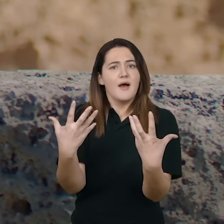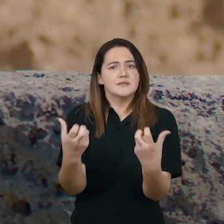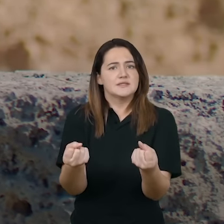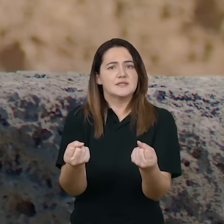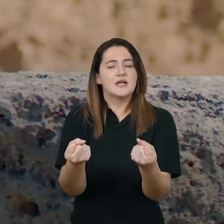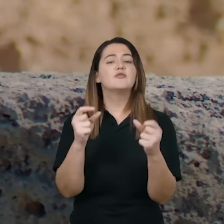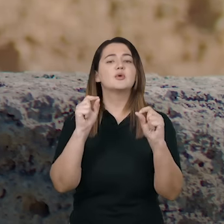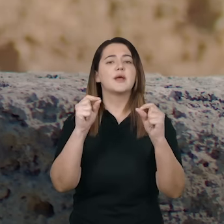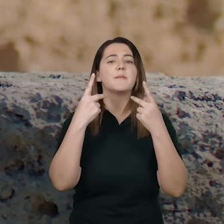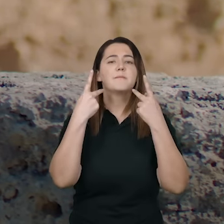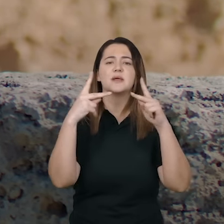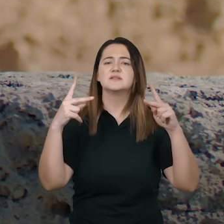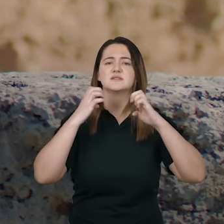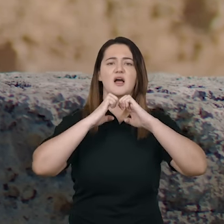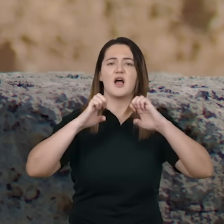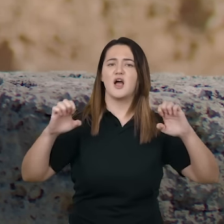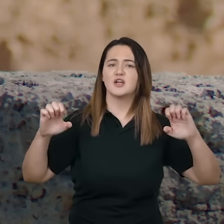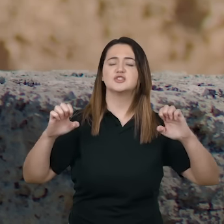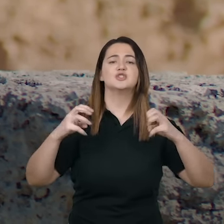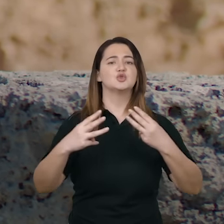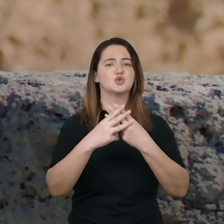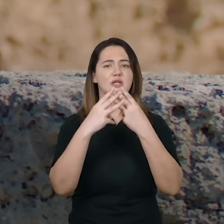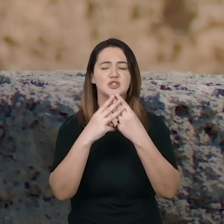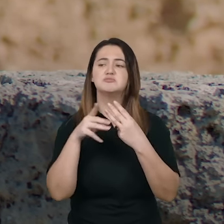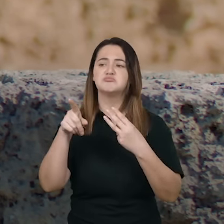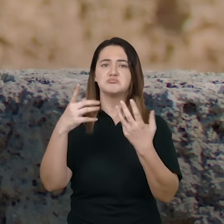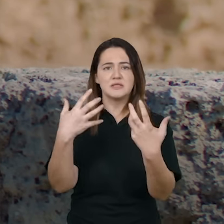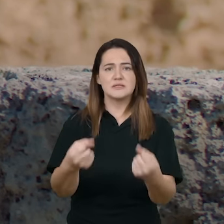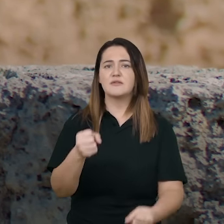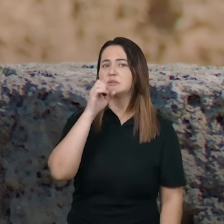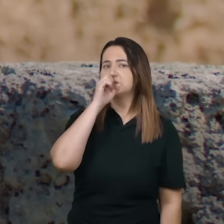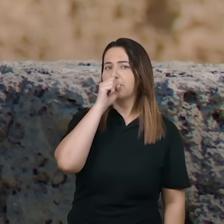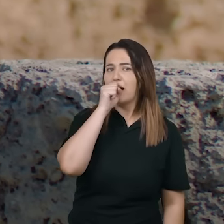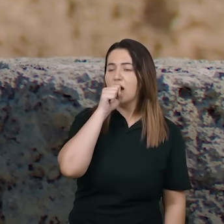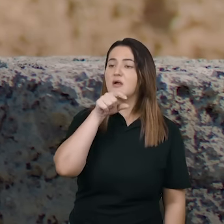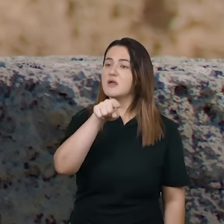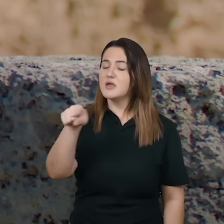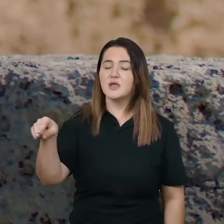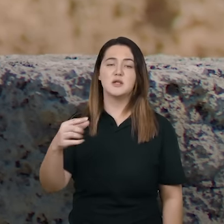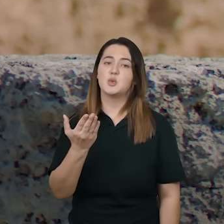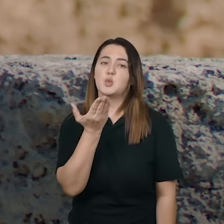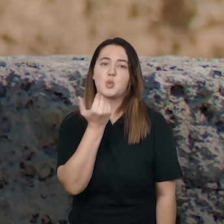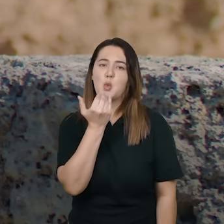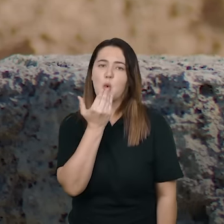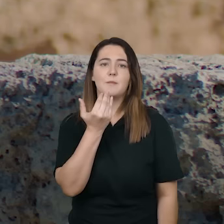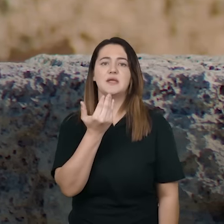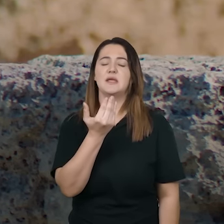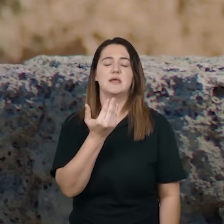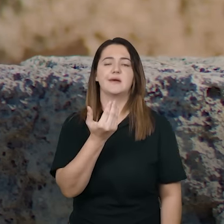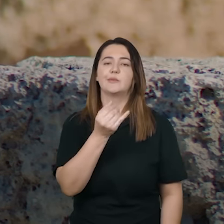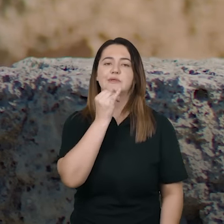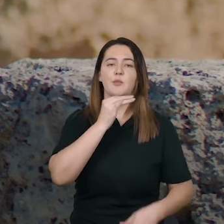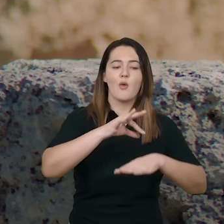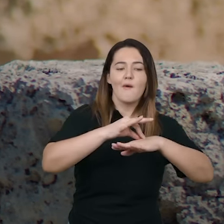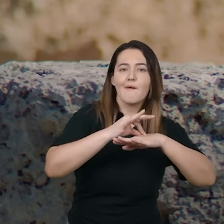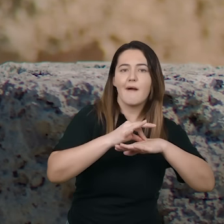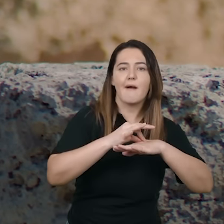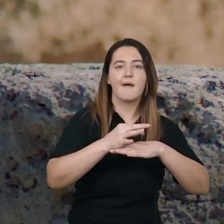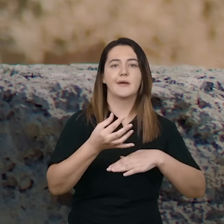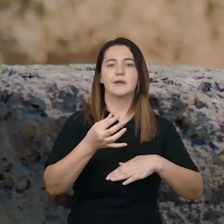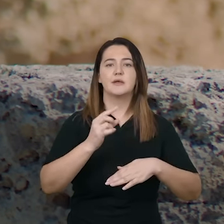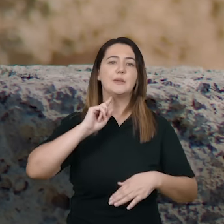judaísmo, frequentavam a sinagoga, guardavam o Shabat, não comiam carnes imundas. O único problema, no caso